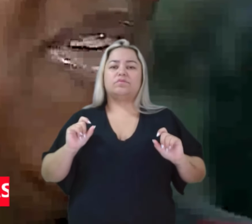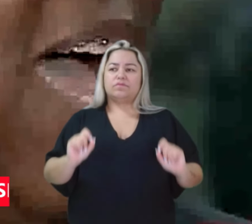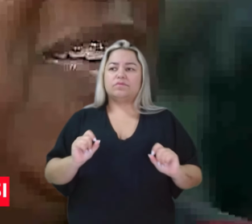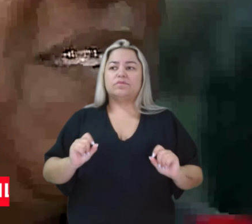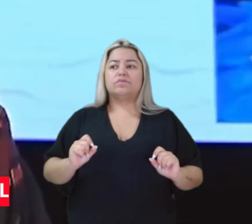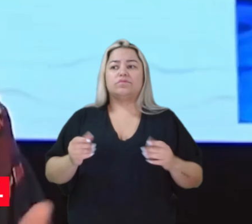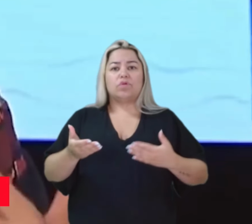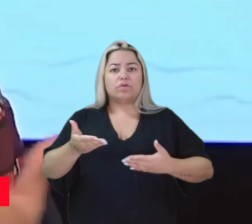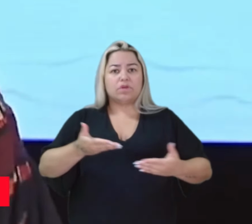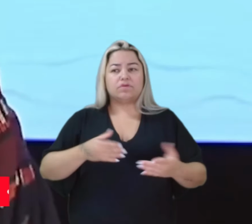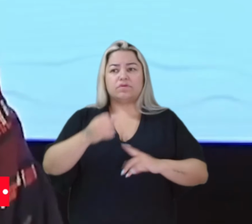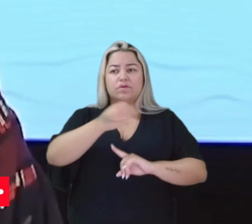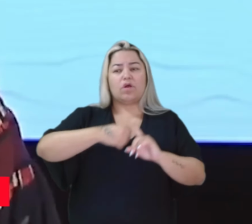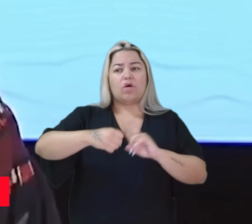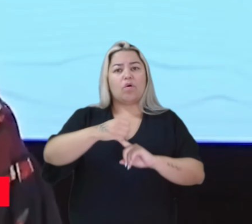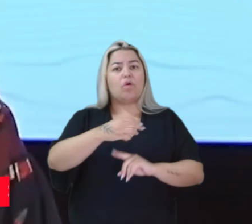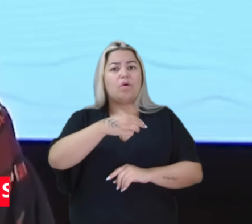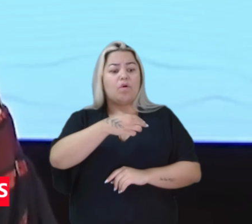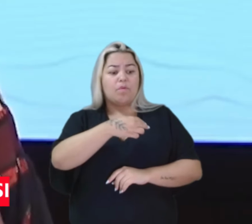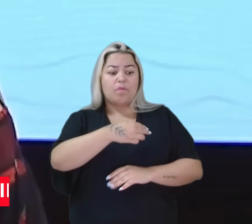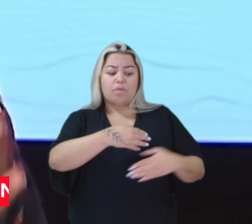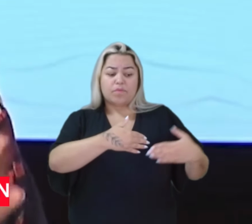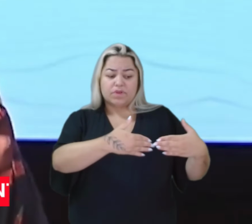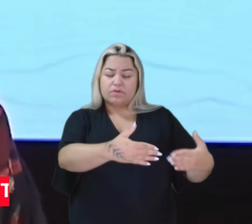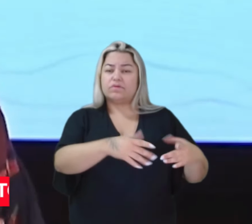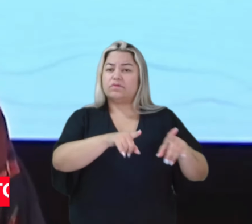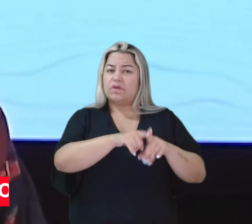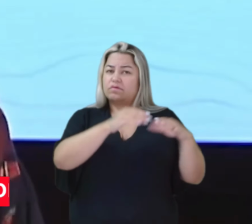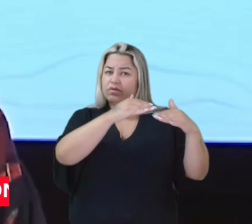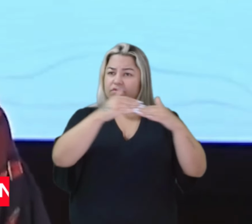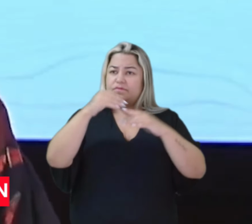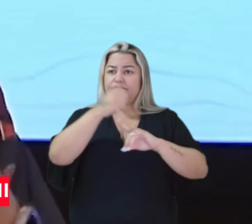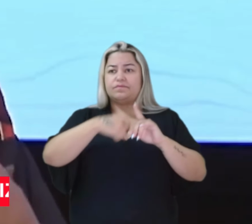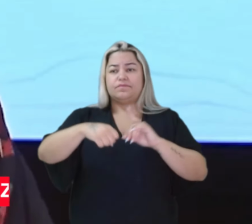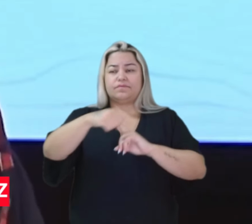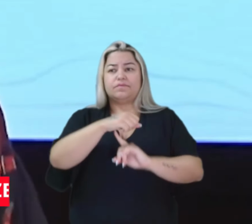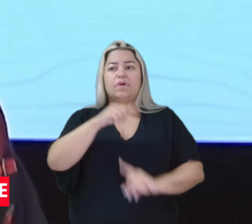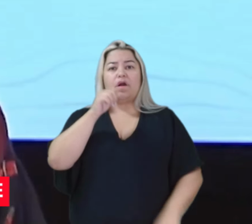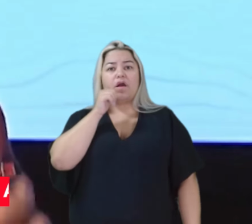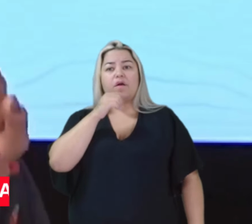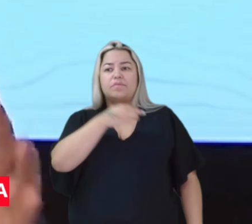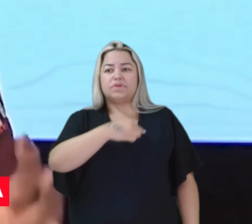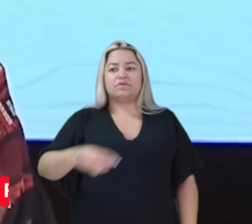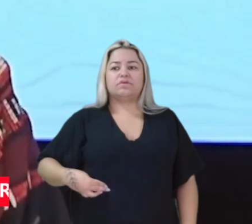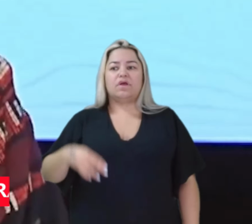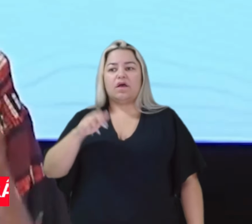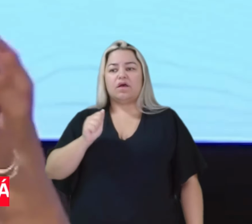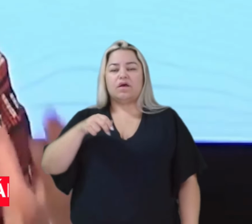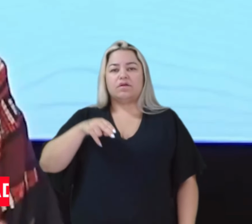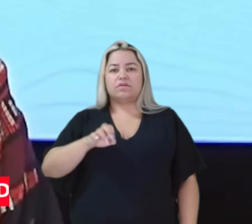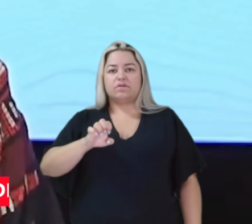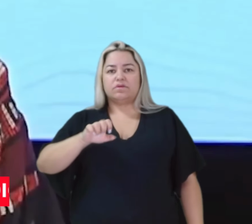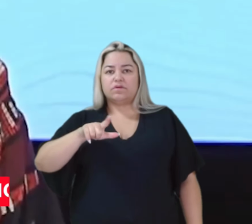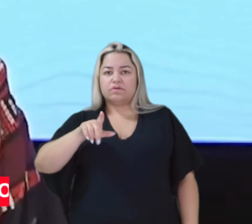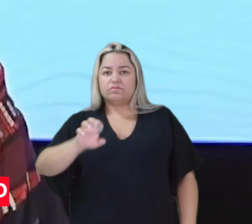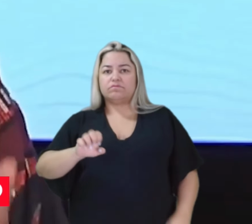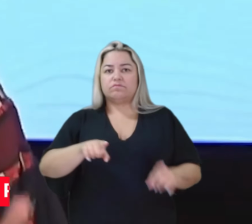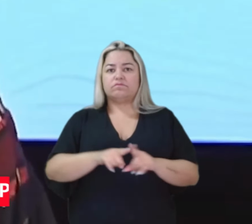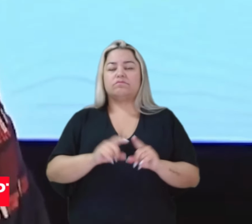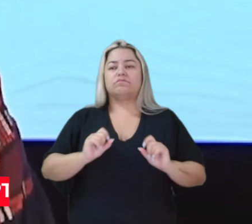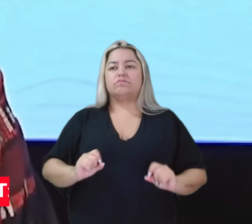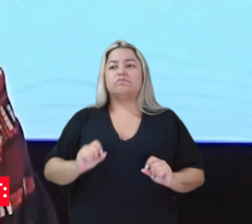da sociedade. O Ministério da Igualdade Racial, sob o comando da ministra Aniele Franco, lançou a Política Nacional